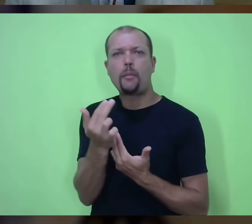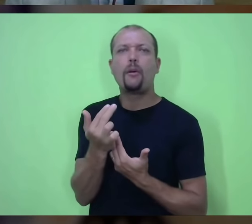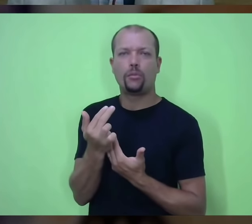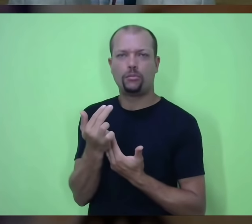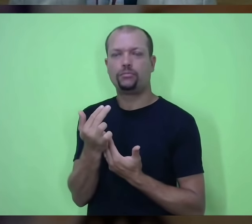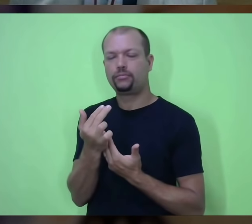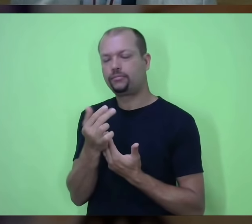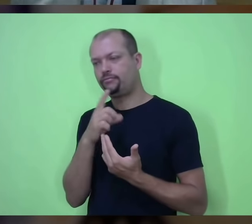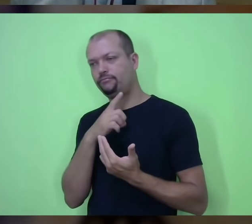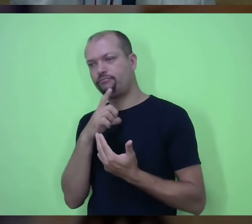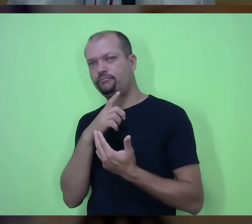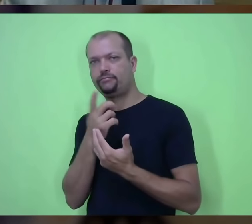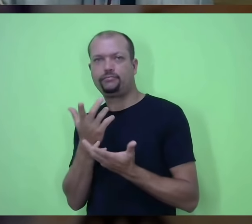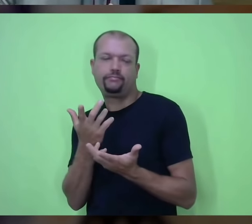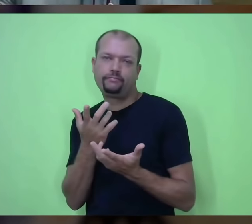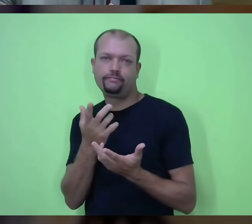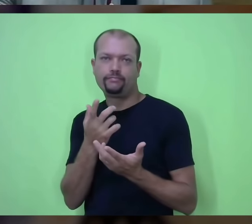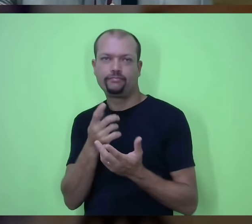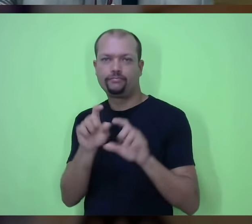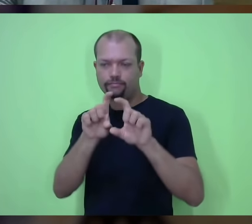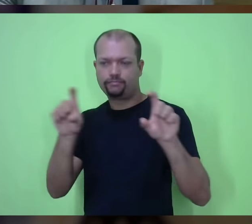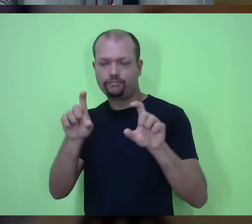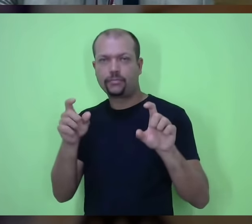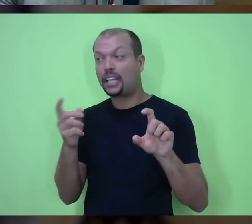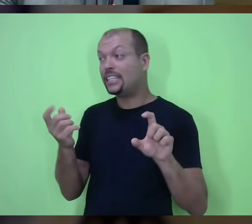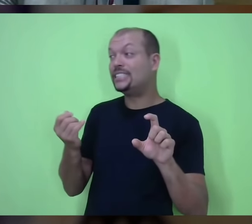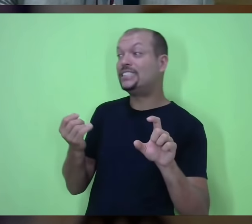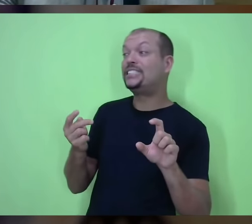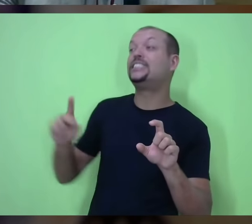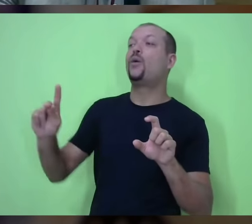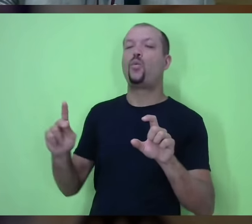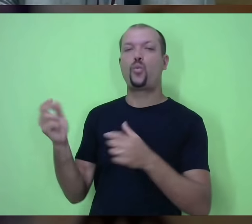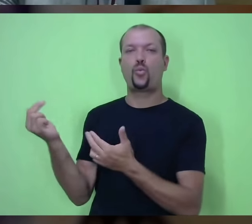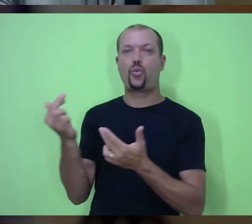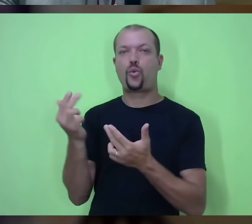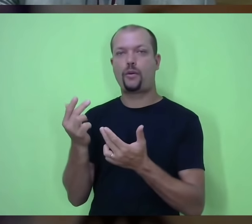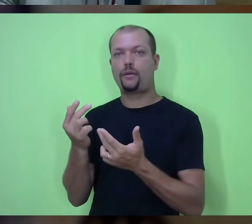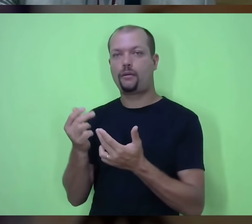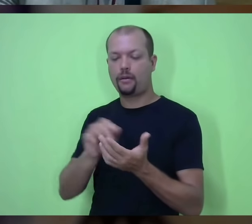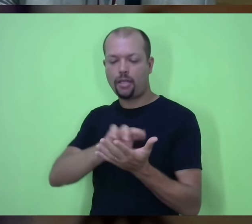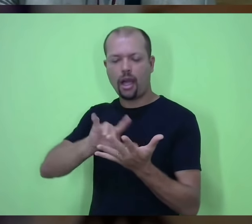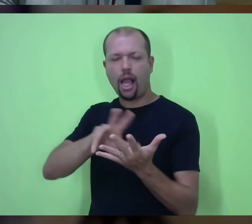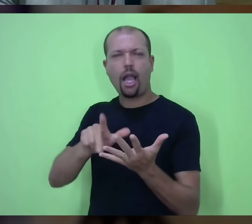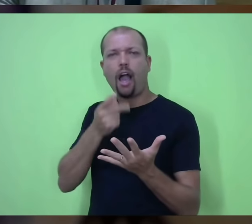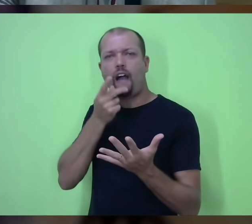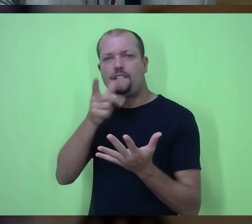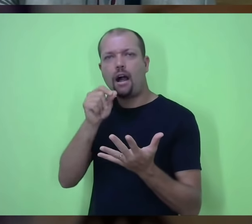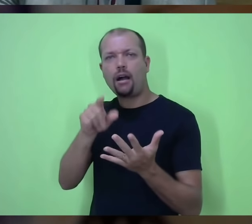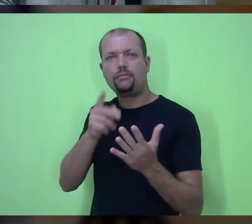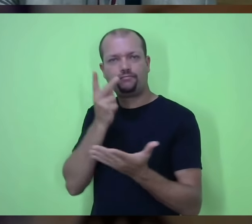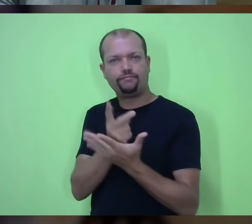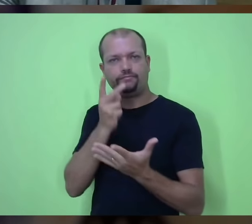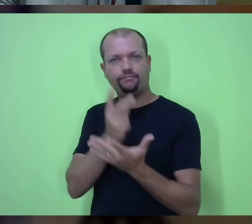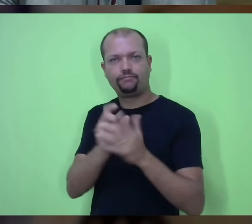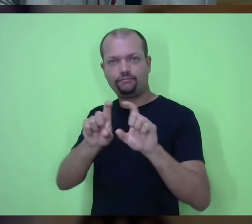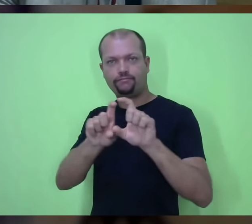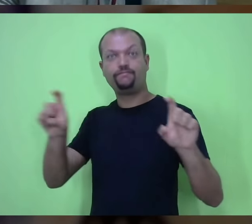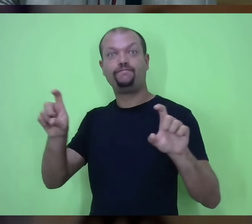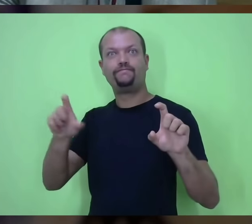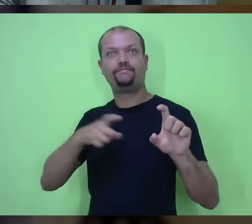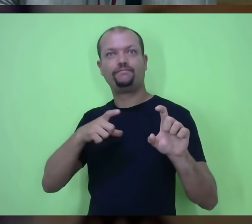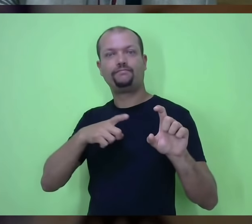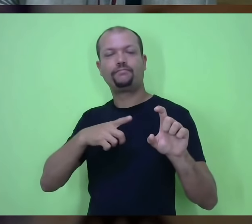assim mais próxima, e por isso aqui no Guia de Estudos eles resgatam a mesma expressão, né? Já